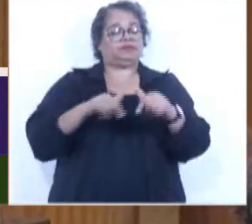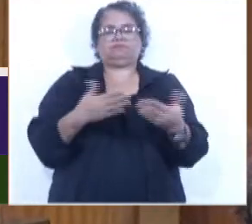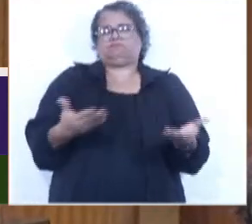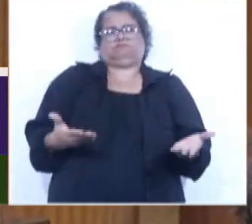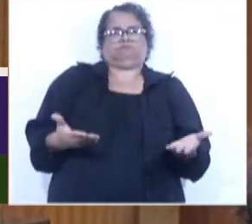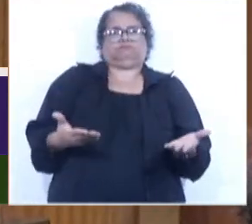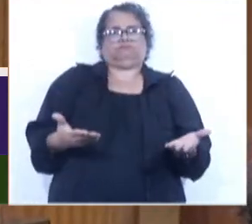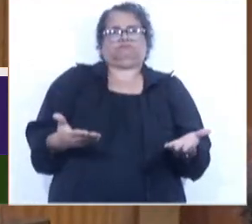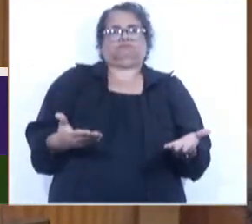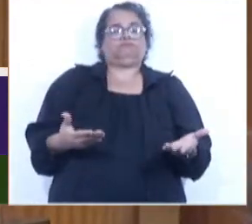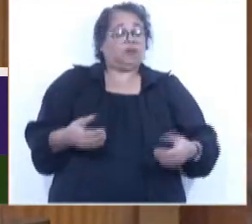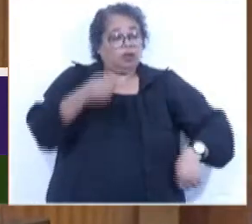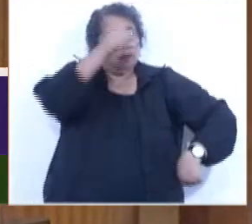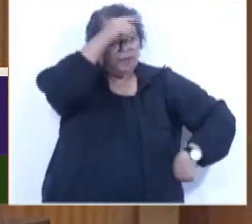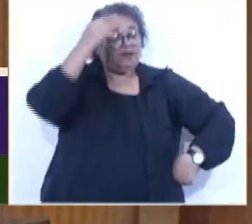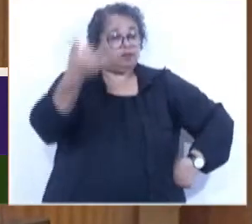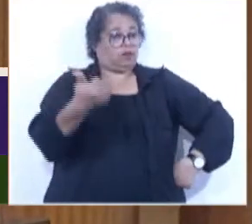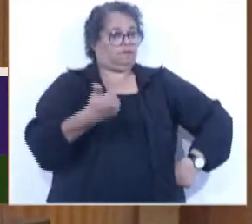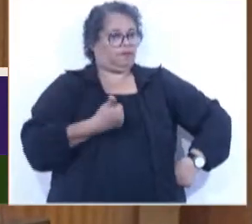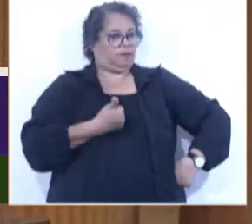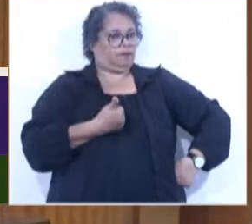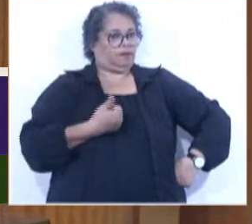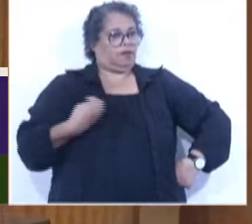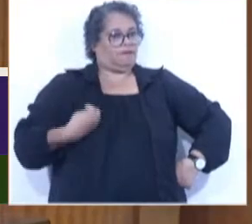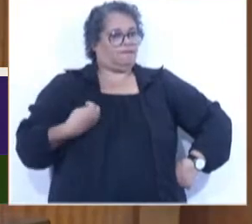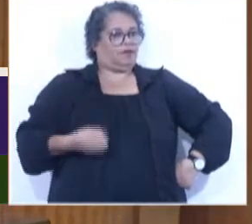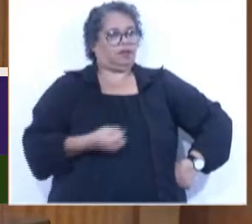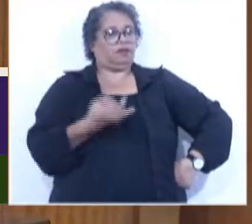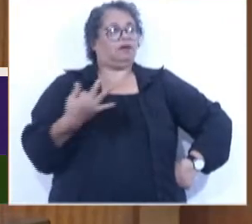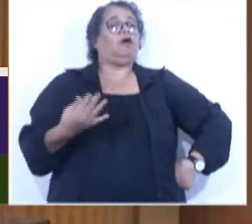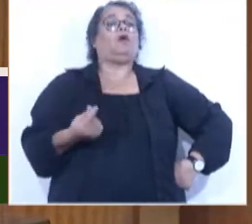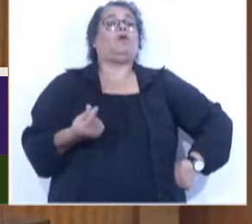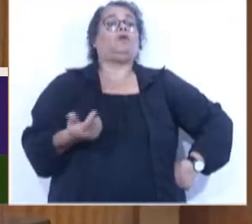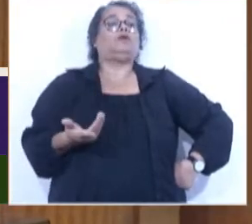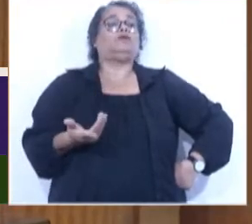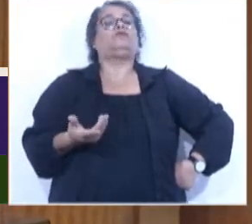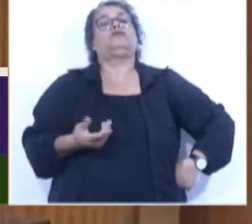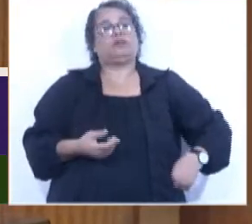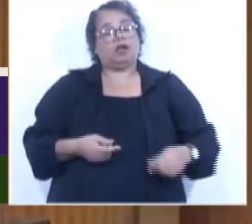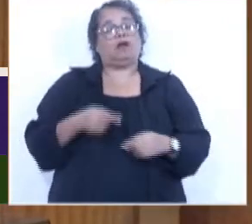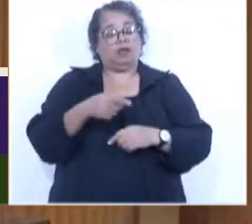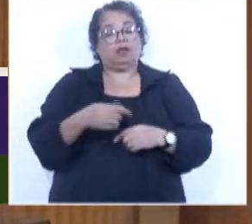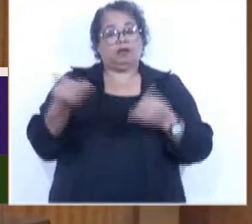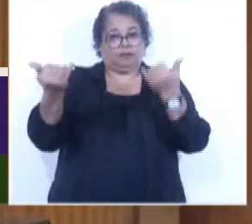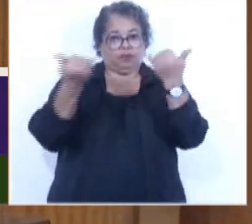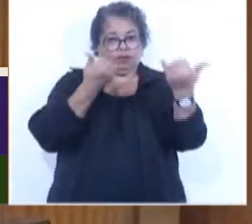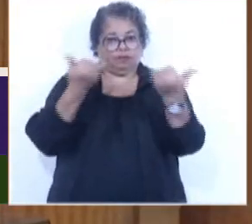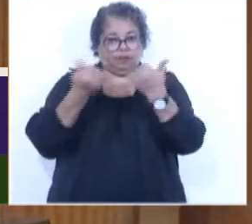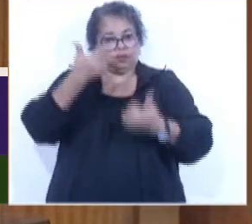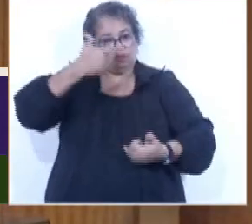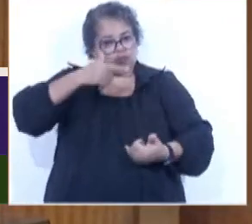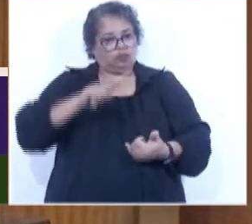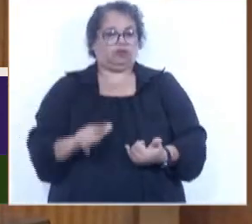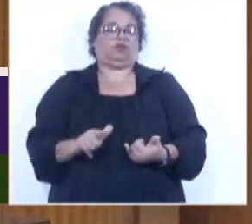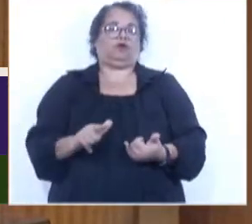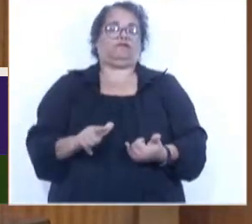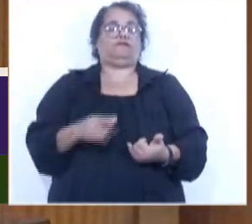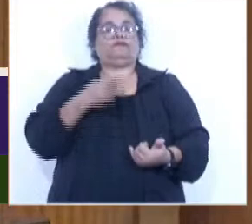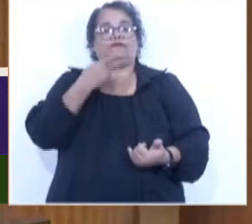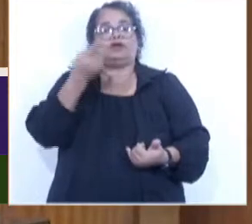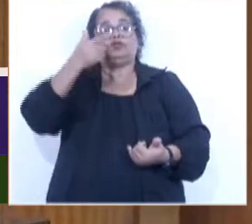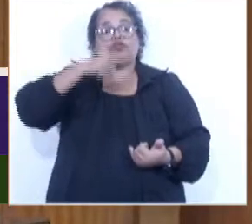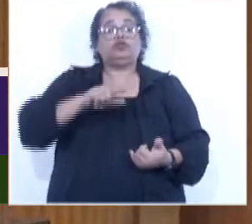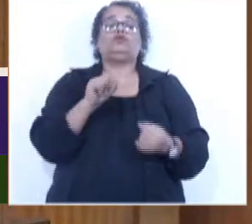prefeitura Quanto que vale então nós estamos fazendo um requerimento nessa linha solicitando informações de novo e vou voltar a fiscalizar